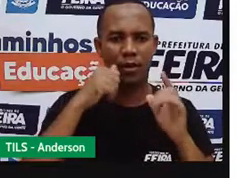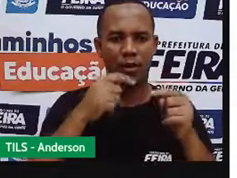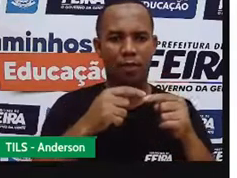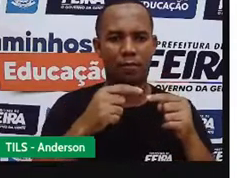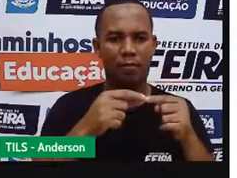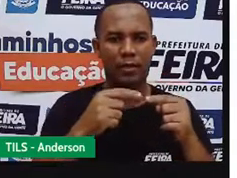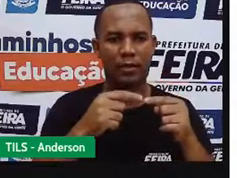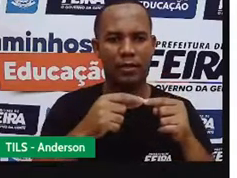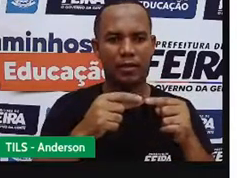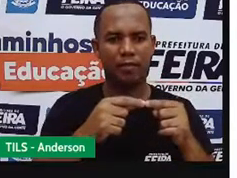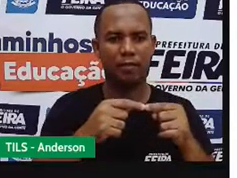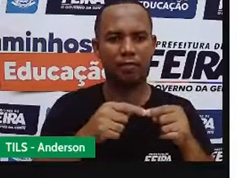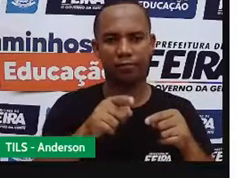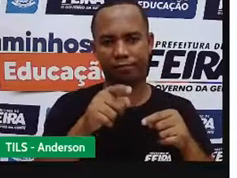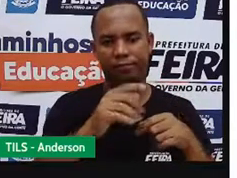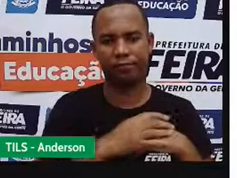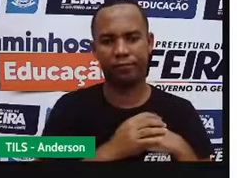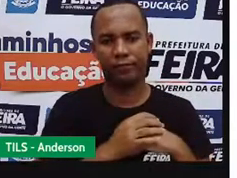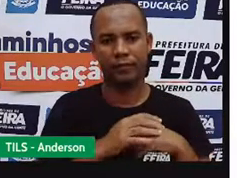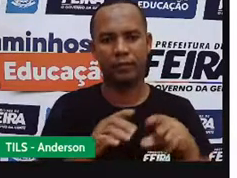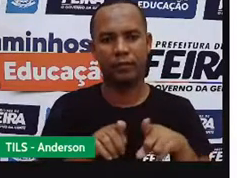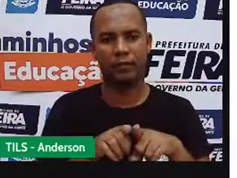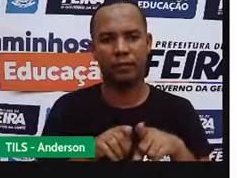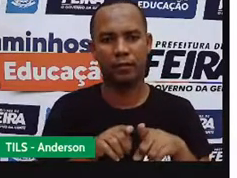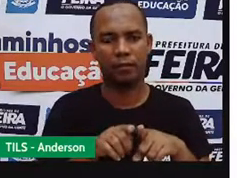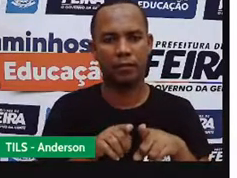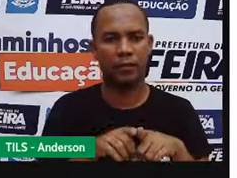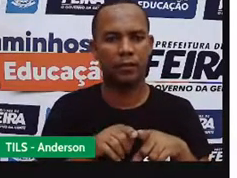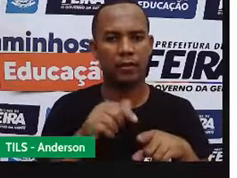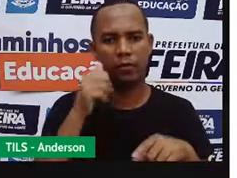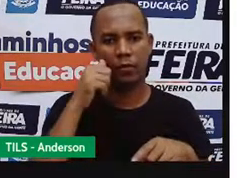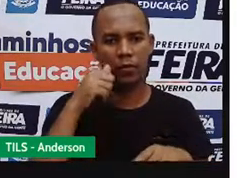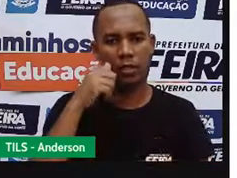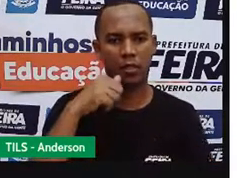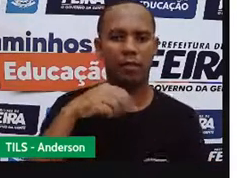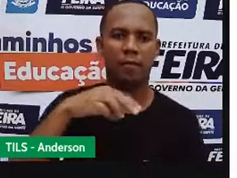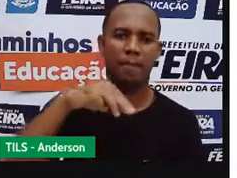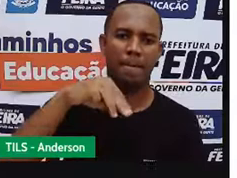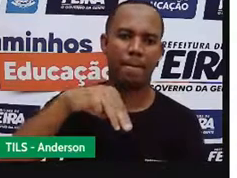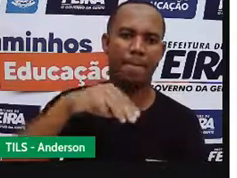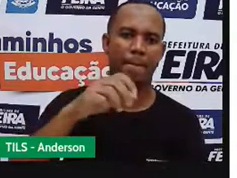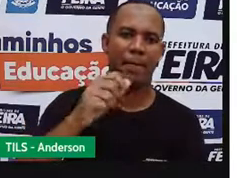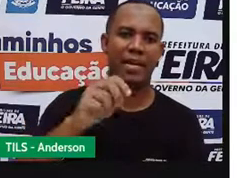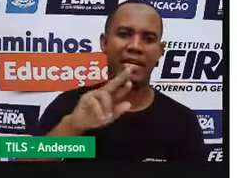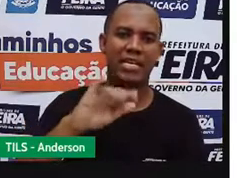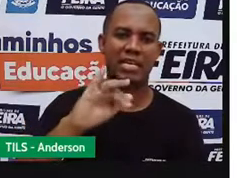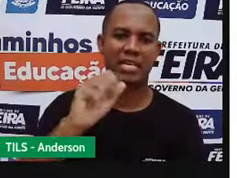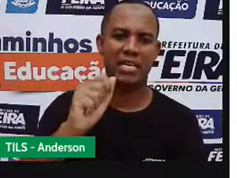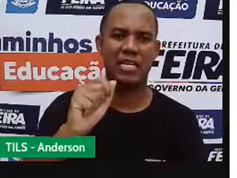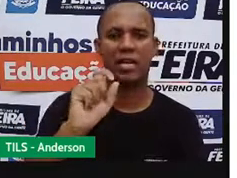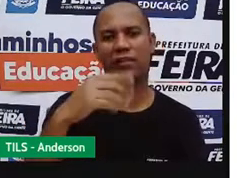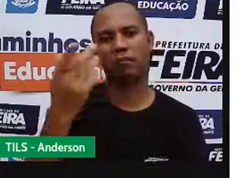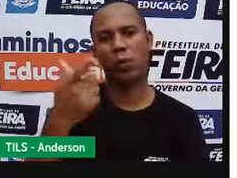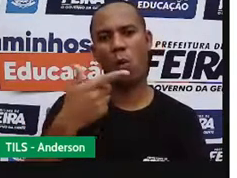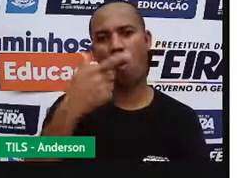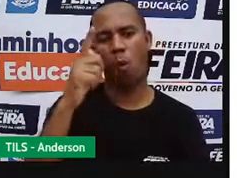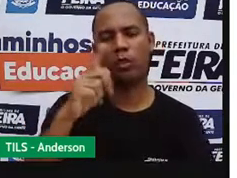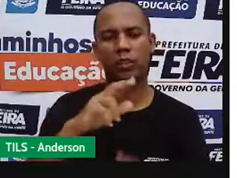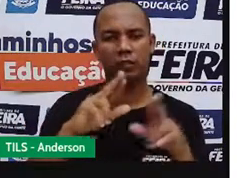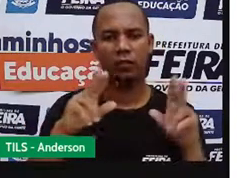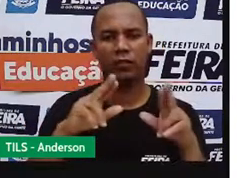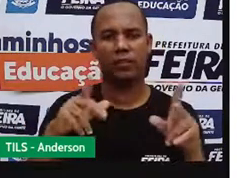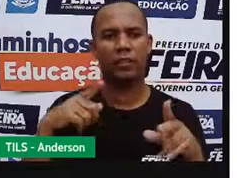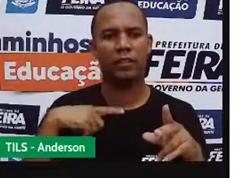da independência. Além de Maria Quitéria, Maria Filipa, da Soror Joana Angélica, nós